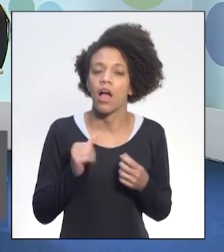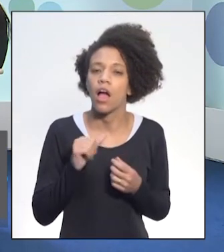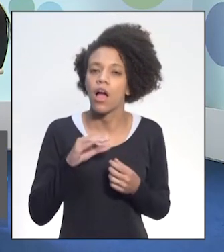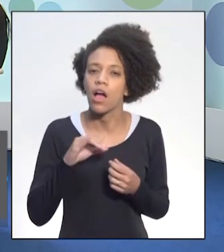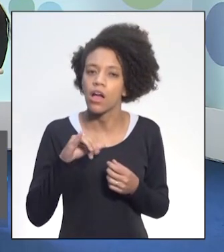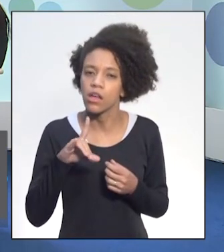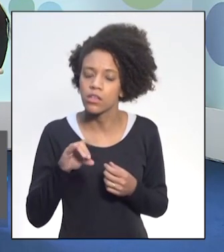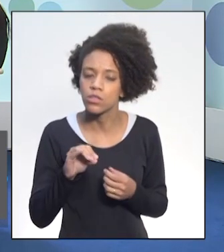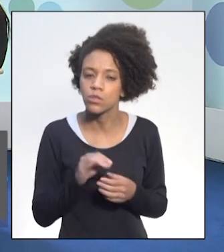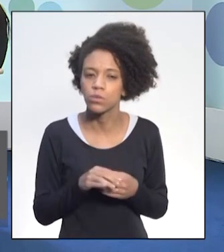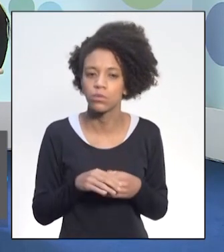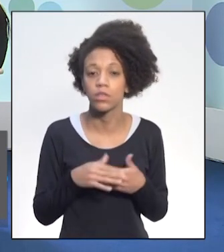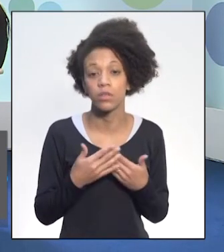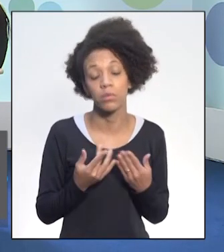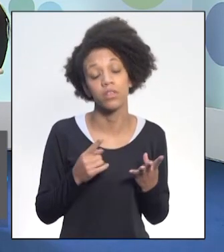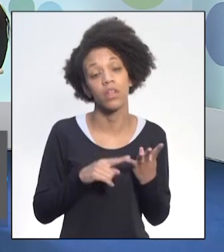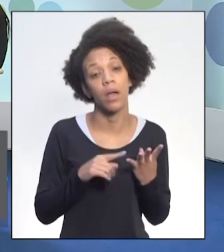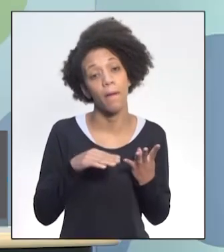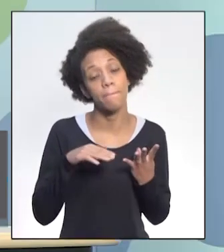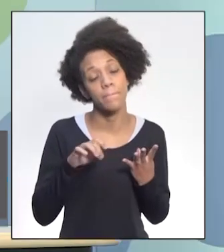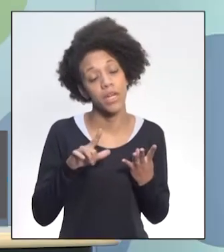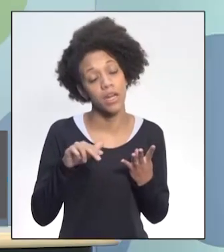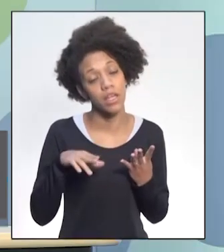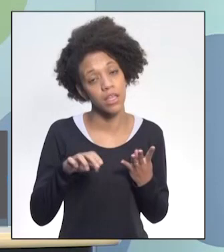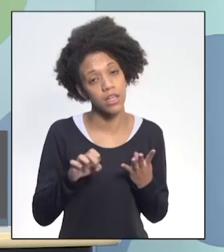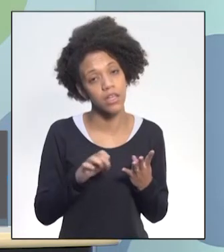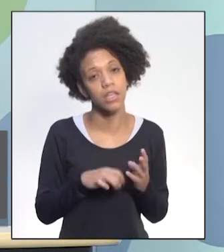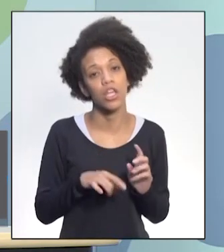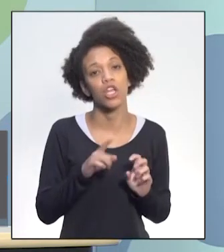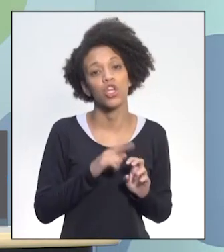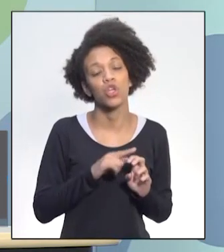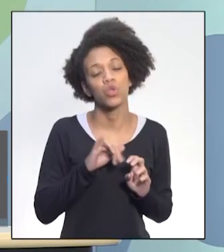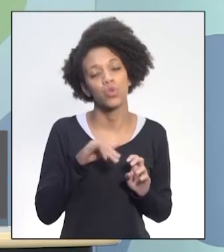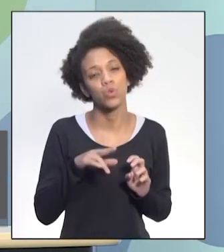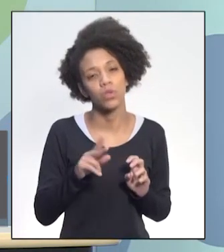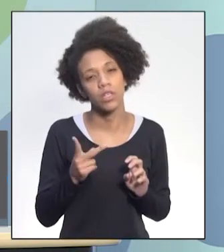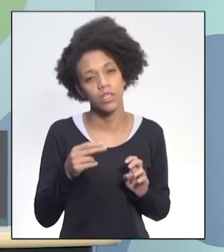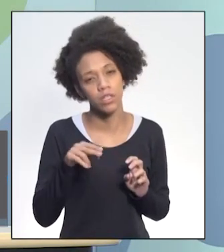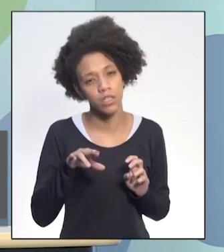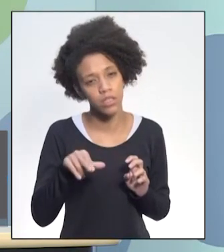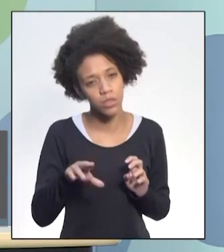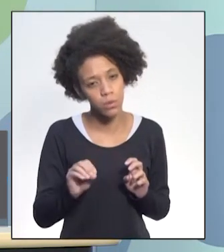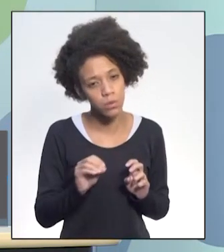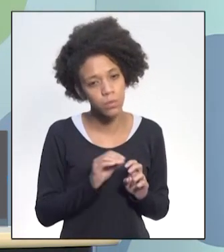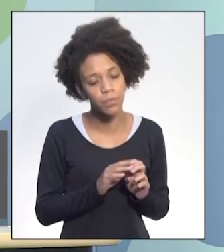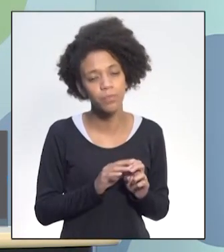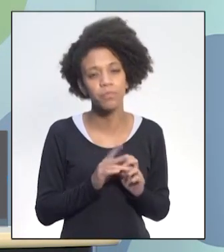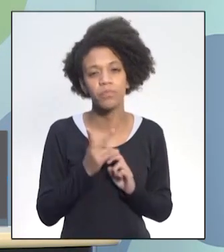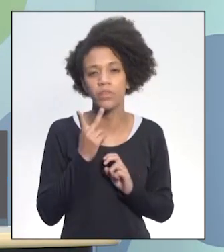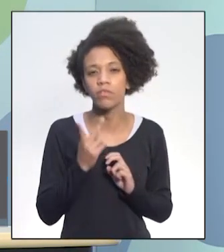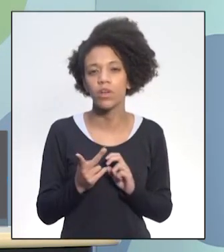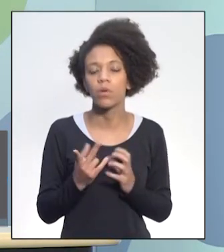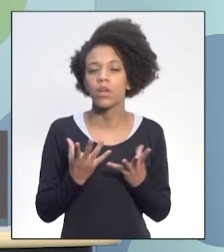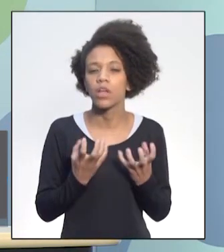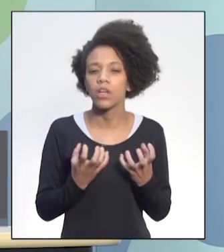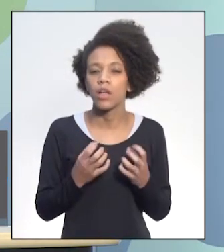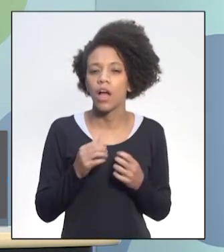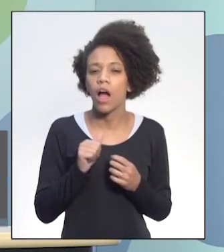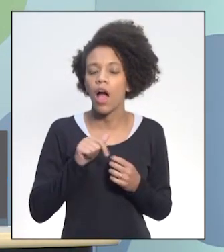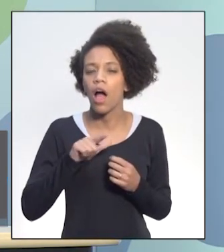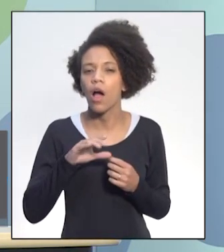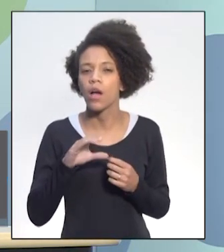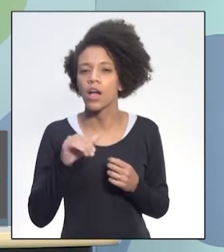ácido. Enquanto que a Milene Gomes, o Juliano Barbosa e a Júlia disseram que esse solo está